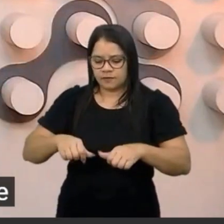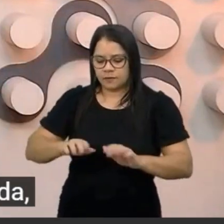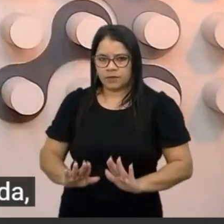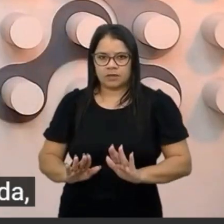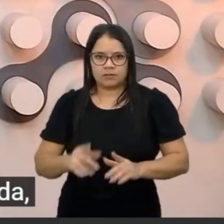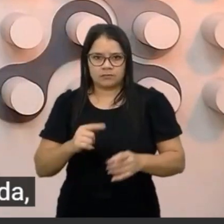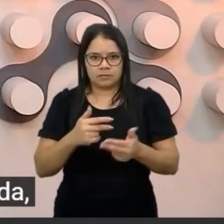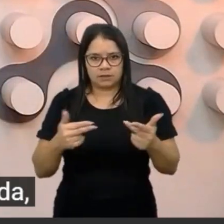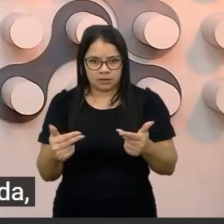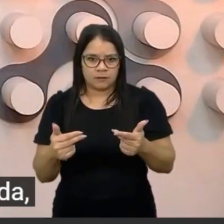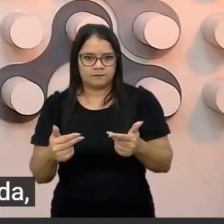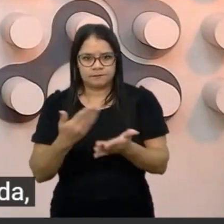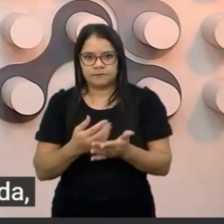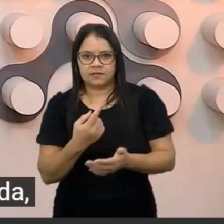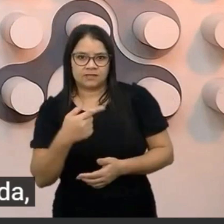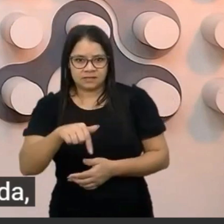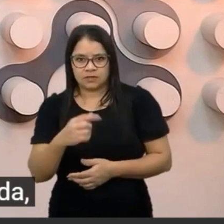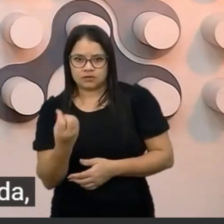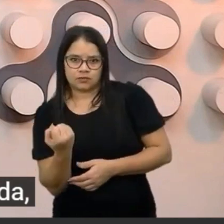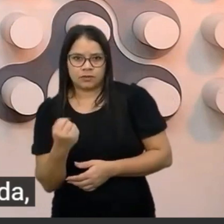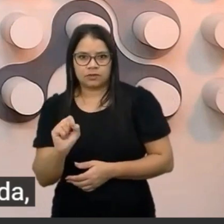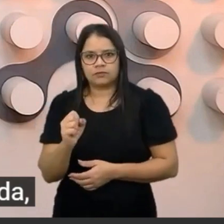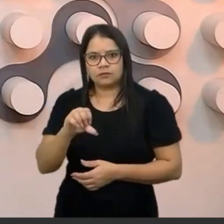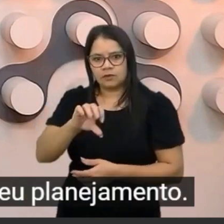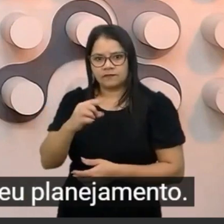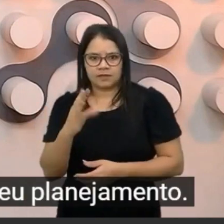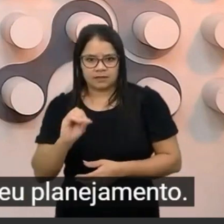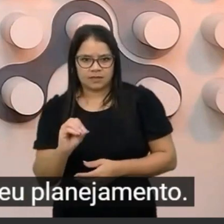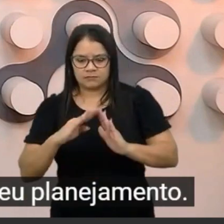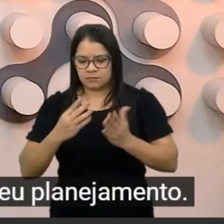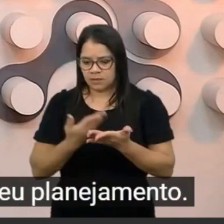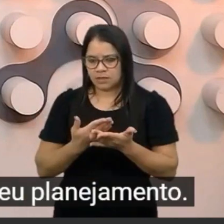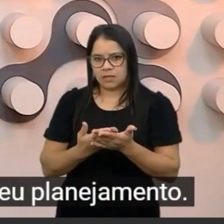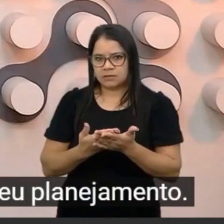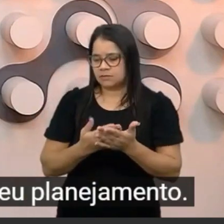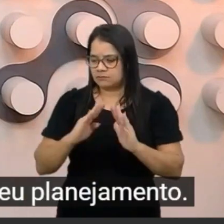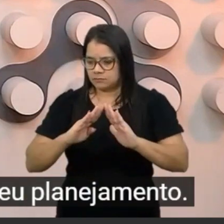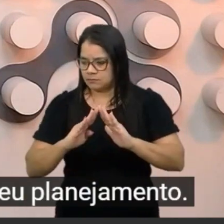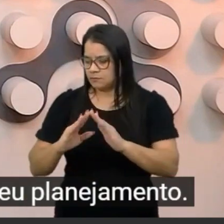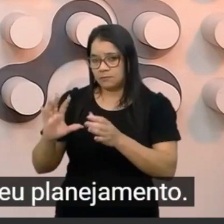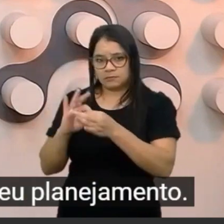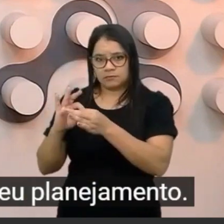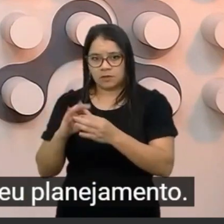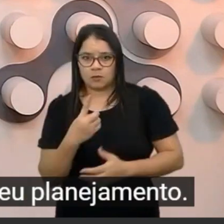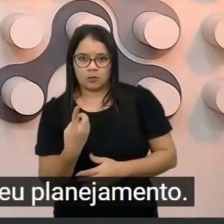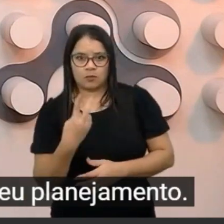gente fica por aqui com esse material da aula 7, 8, 9, 10, Minha Casa Conectada, parte 1, parte